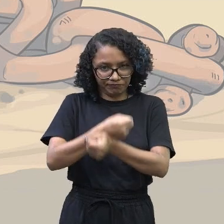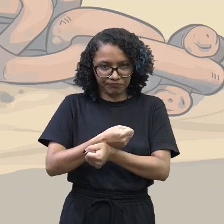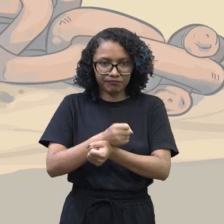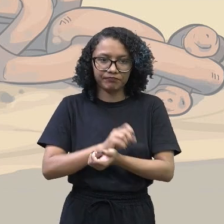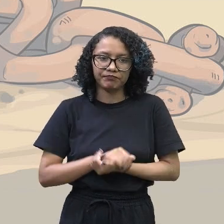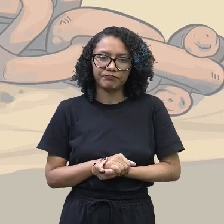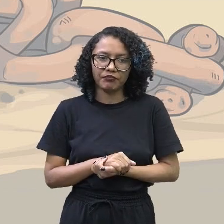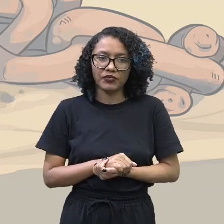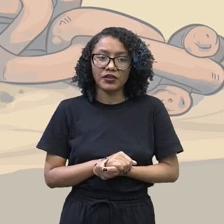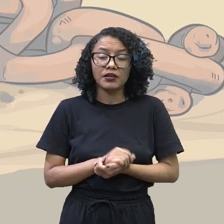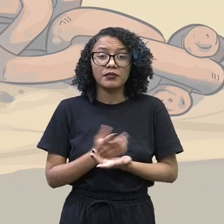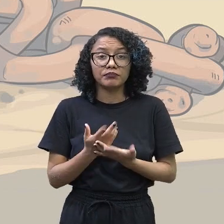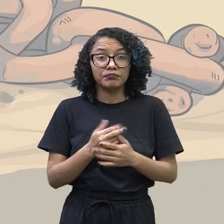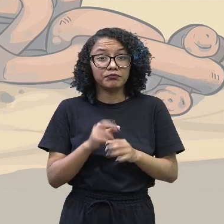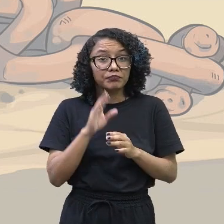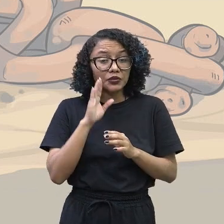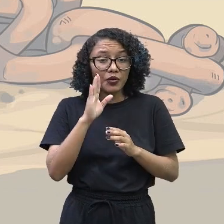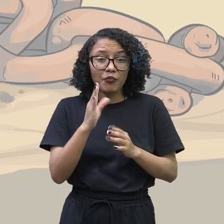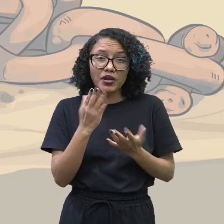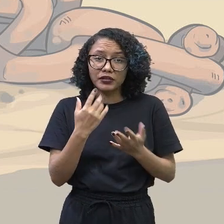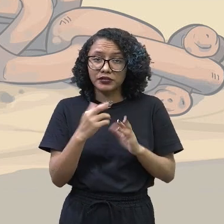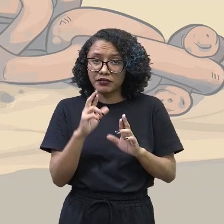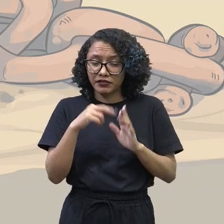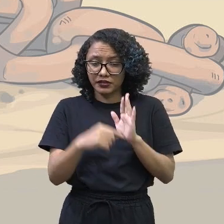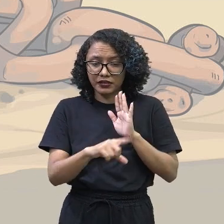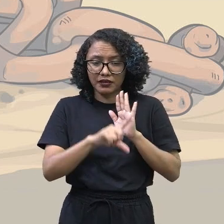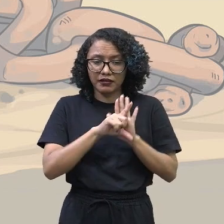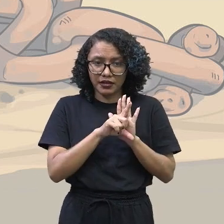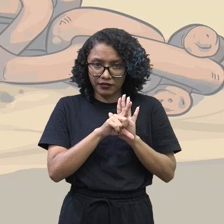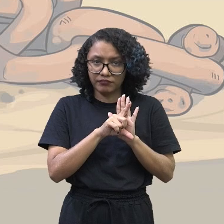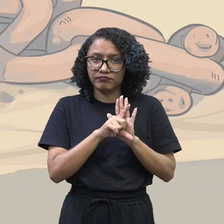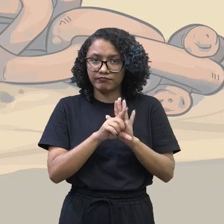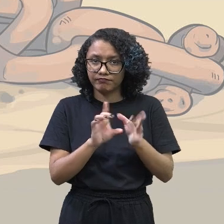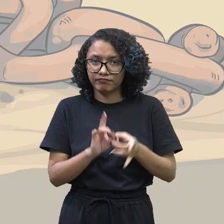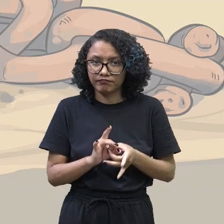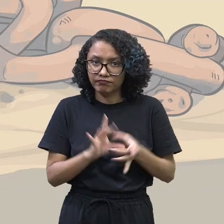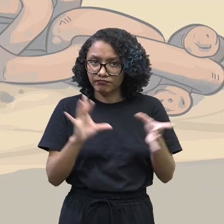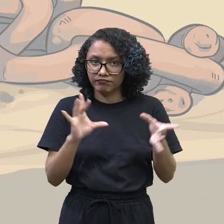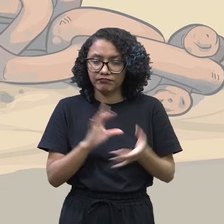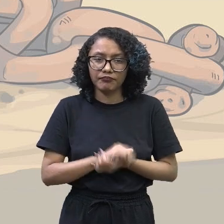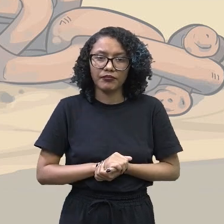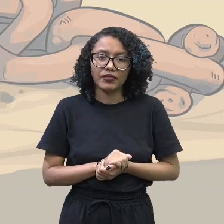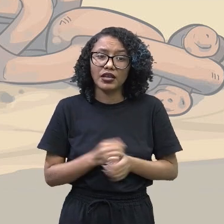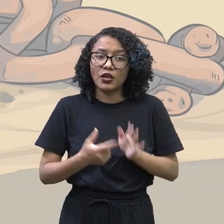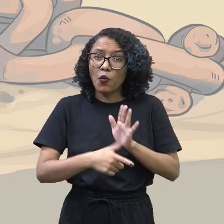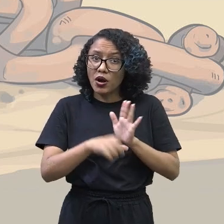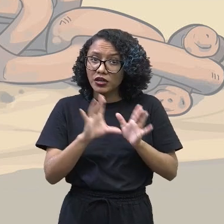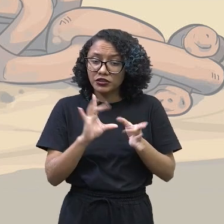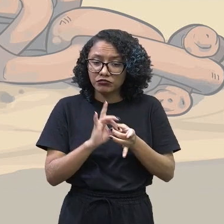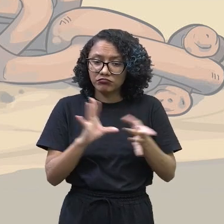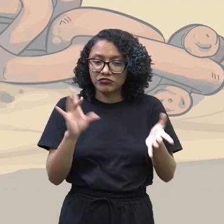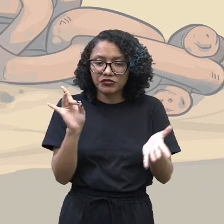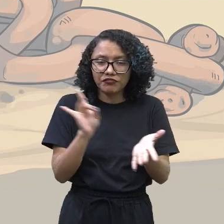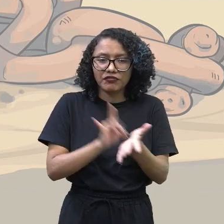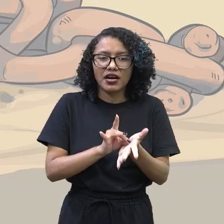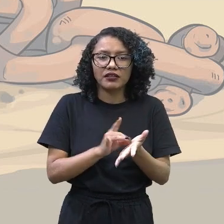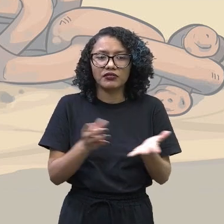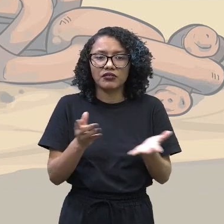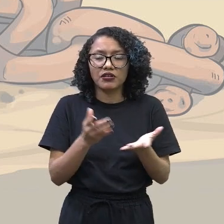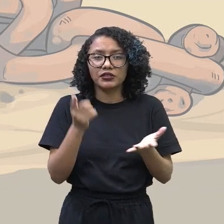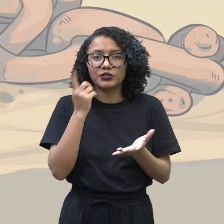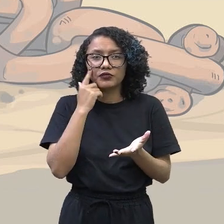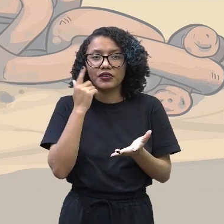leis abolicionistas. Então, antes de haver, de fato, a abolição da escravatura, vamos observar